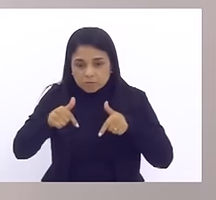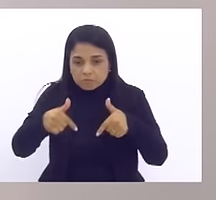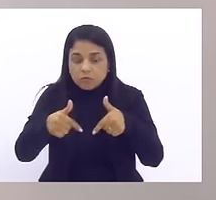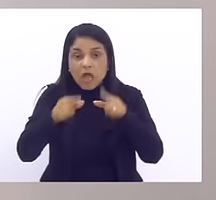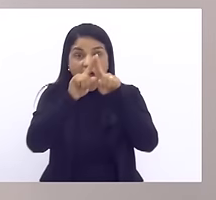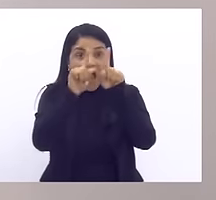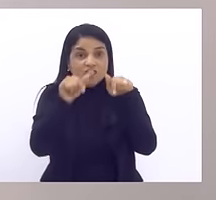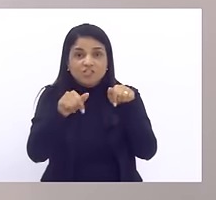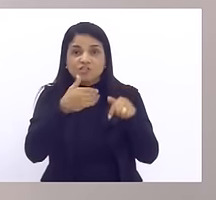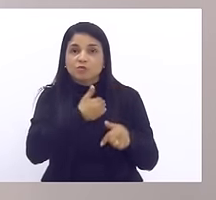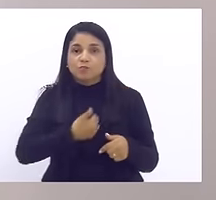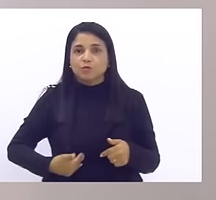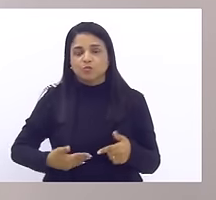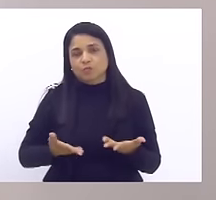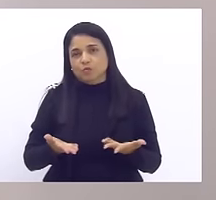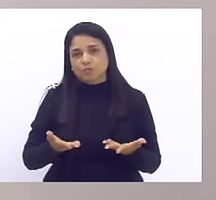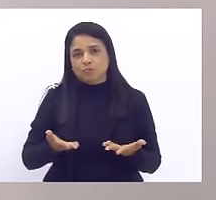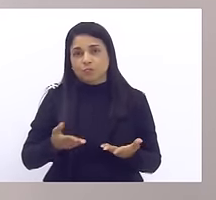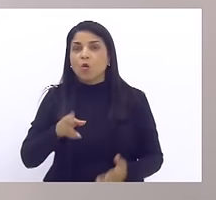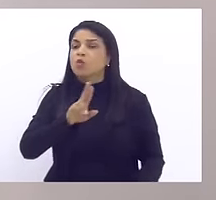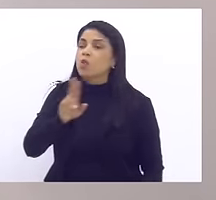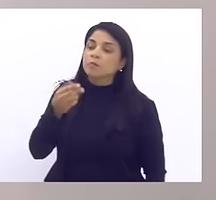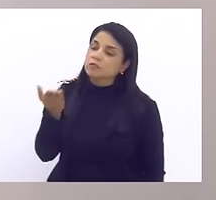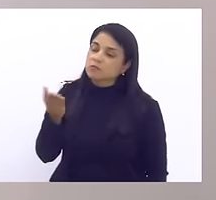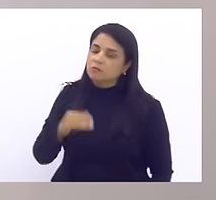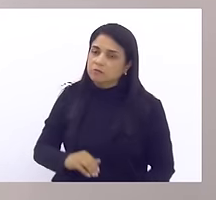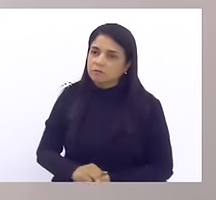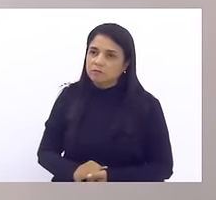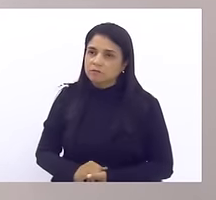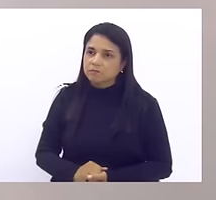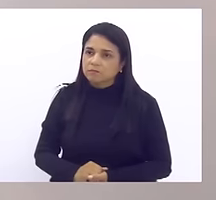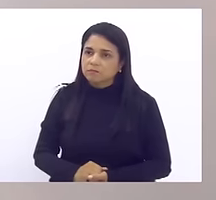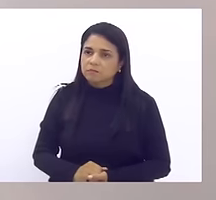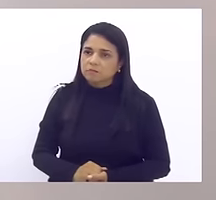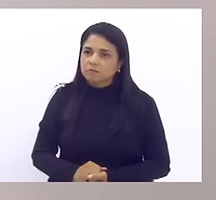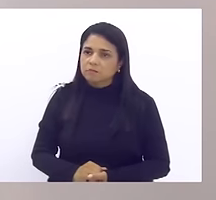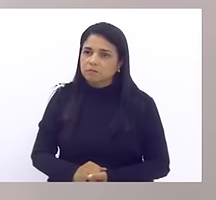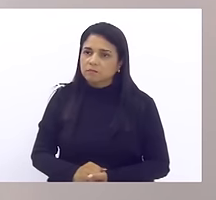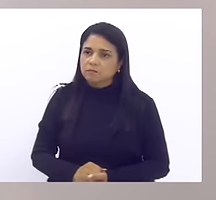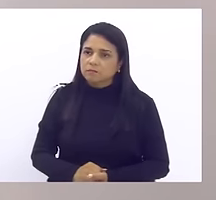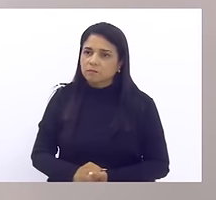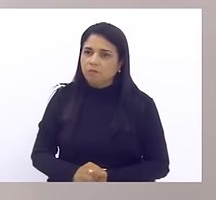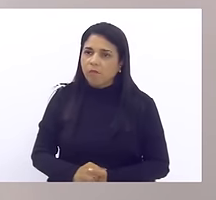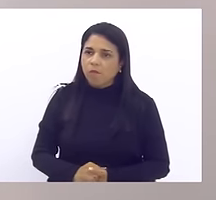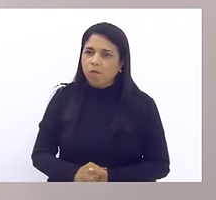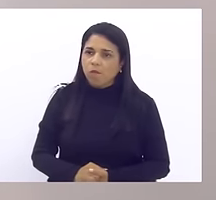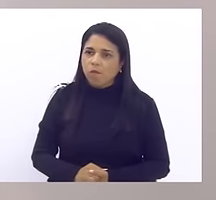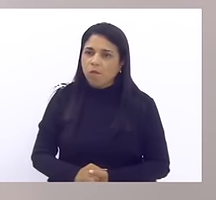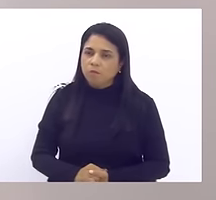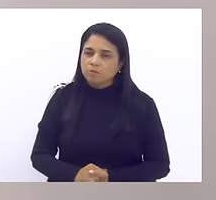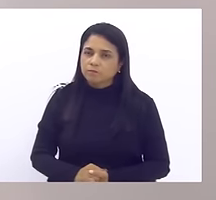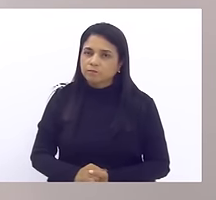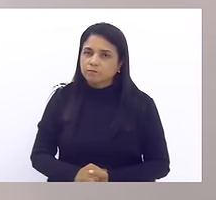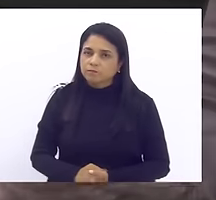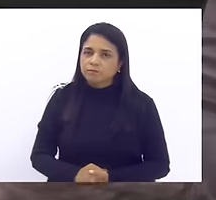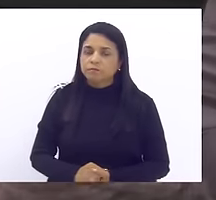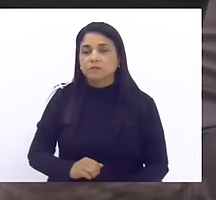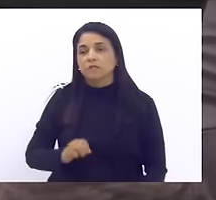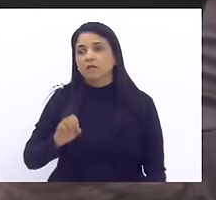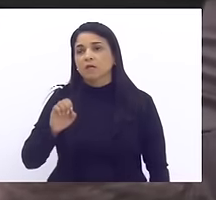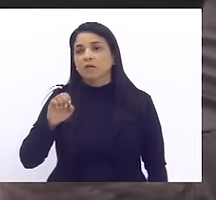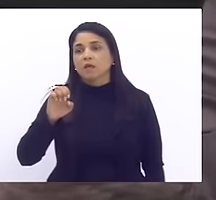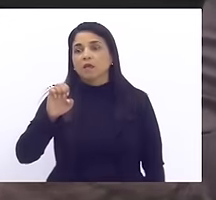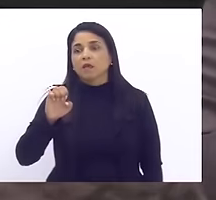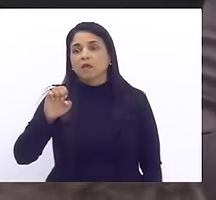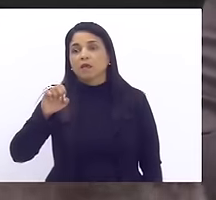público Qual o nome da senhora não tô lendo aqui Senhor eu não tô